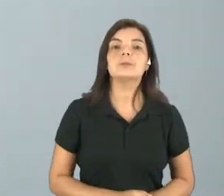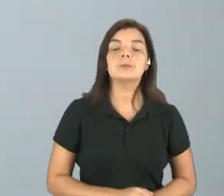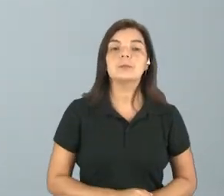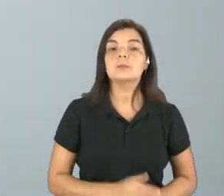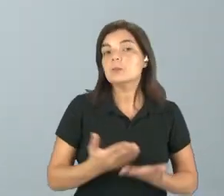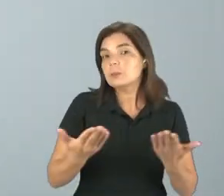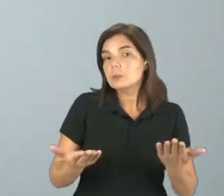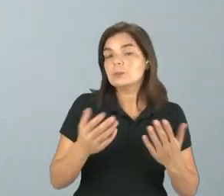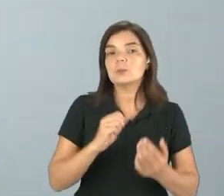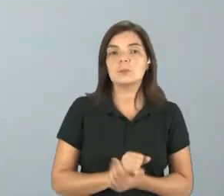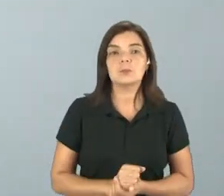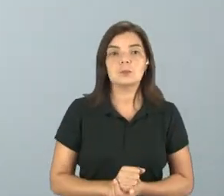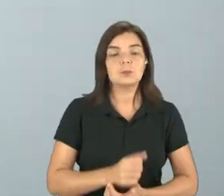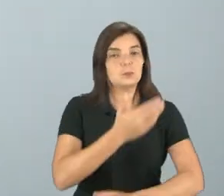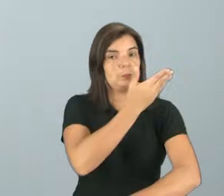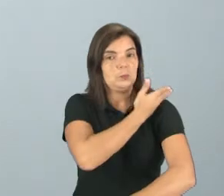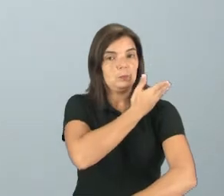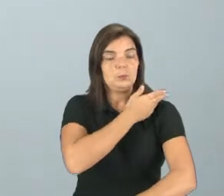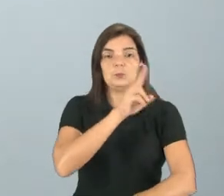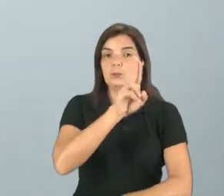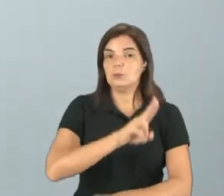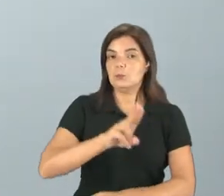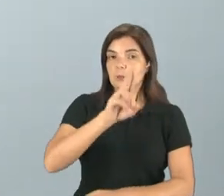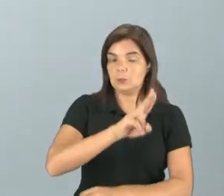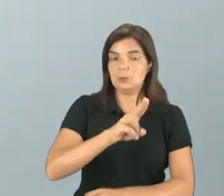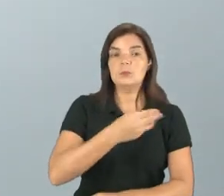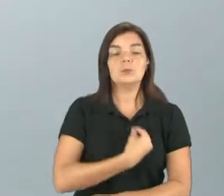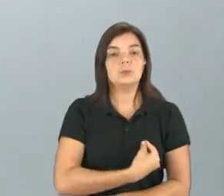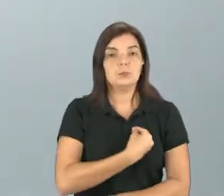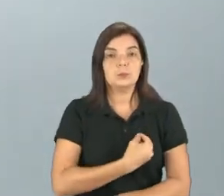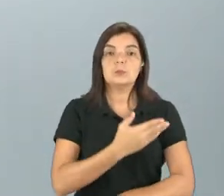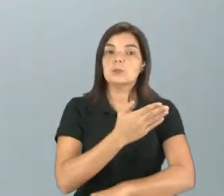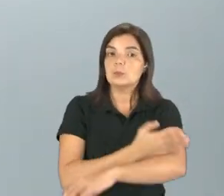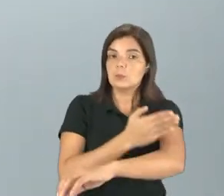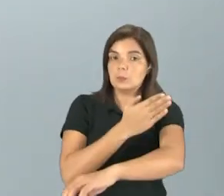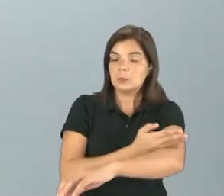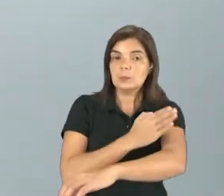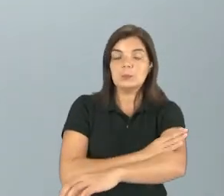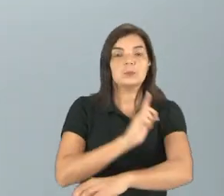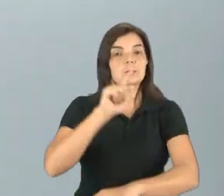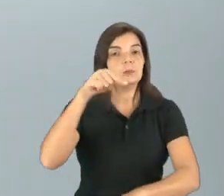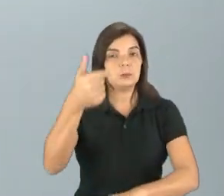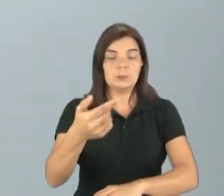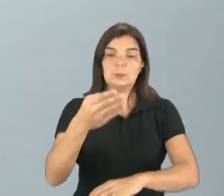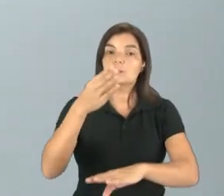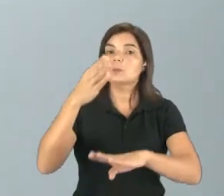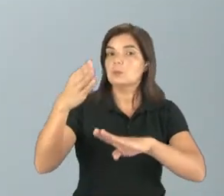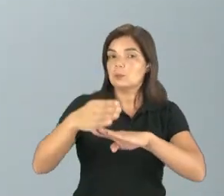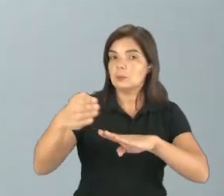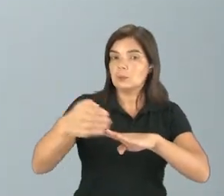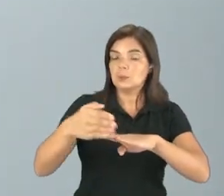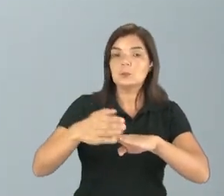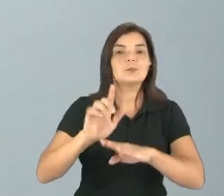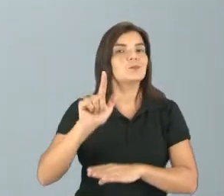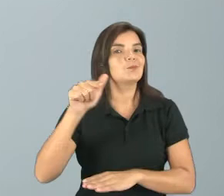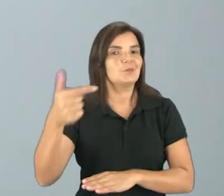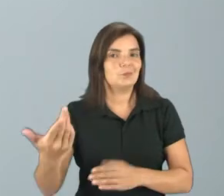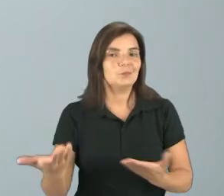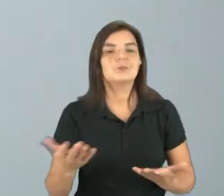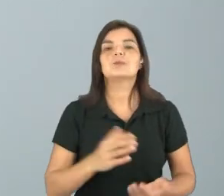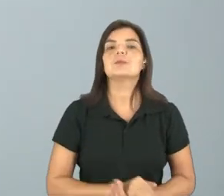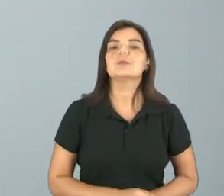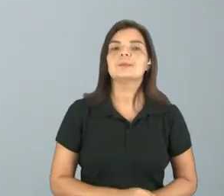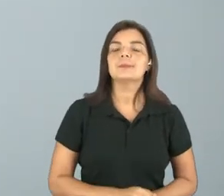né? Então, na pré-história elas eram utilizadas de uma forma, na Idade Média de outra forma, na Idade Contemporânea já de outra forma,